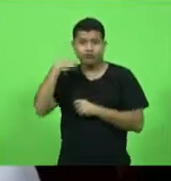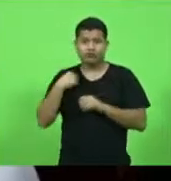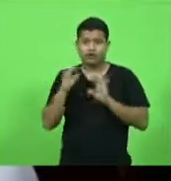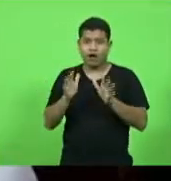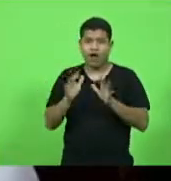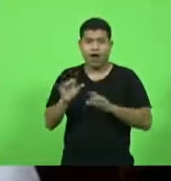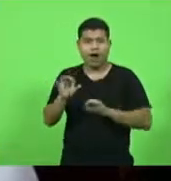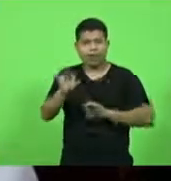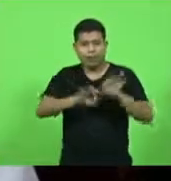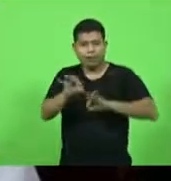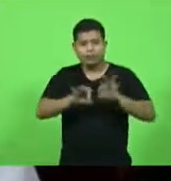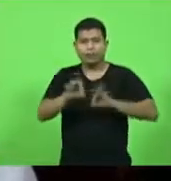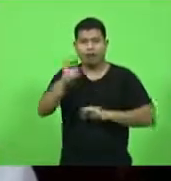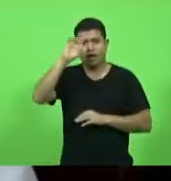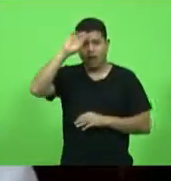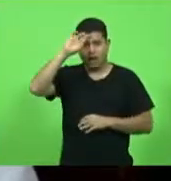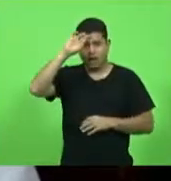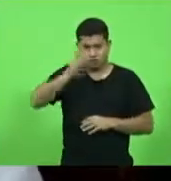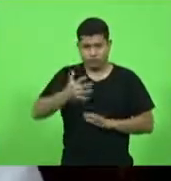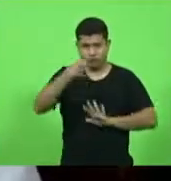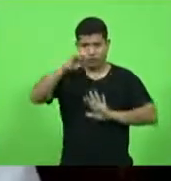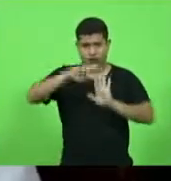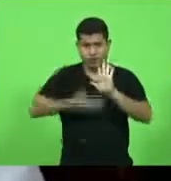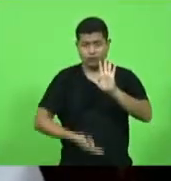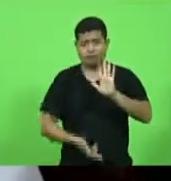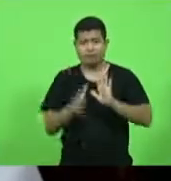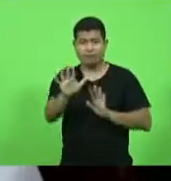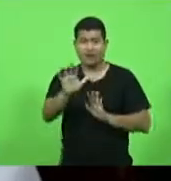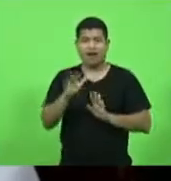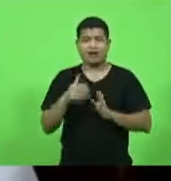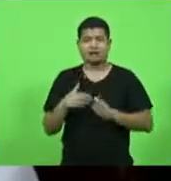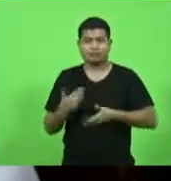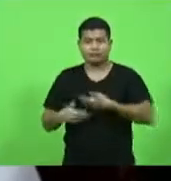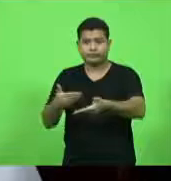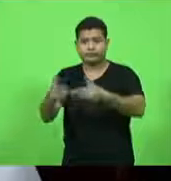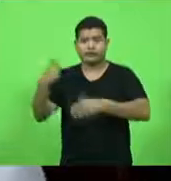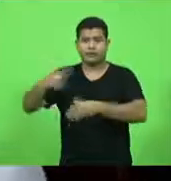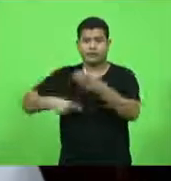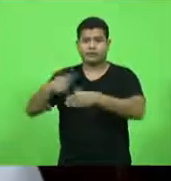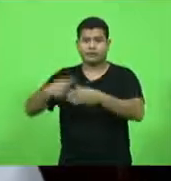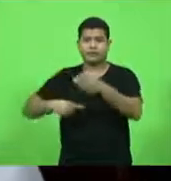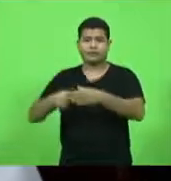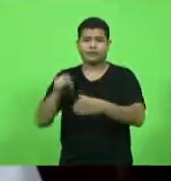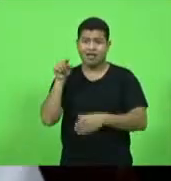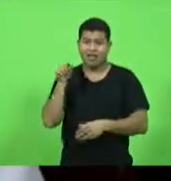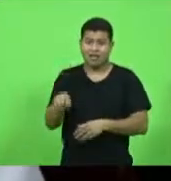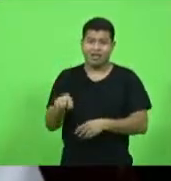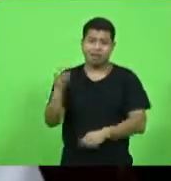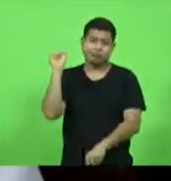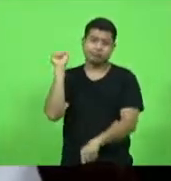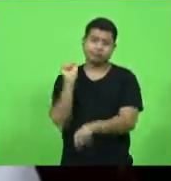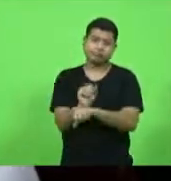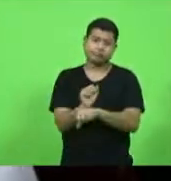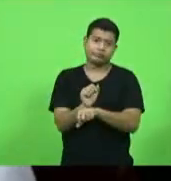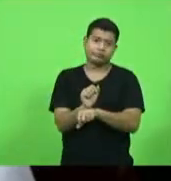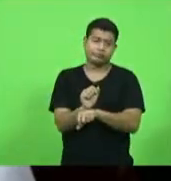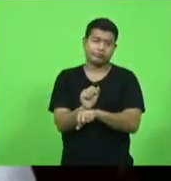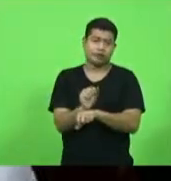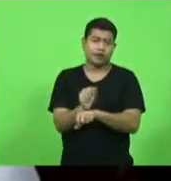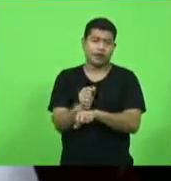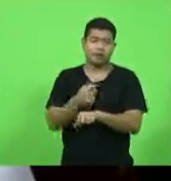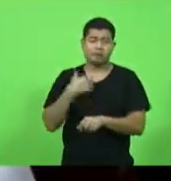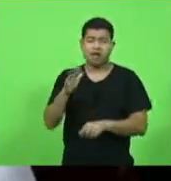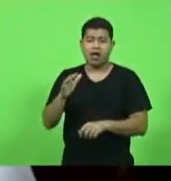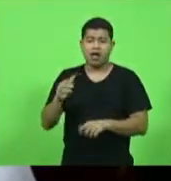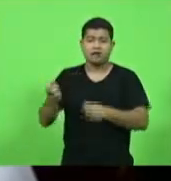redação, mas quando passou para outras comissões, ali teve uma parada inexplicável até agora e nós precisamos